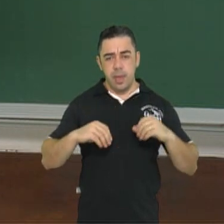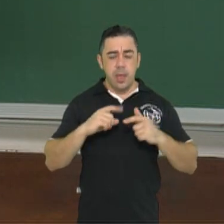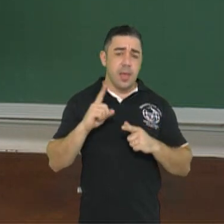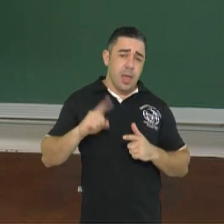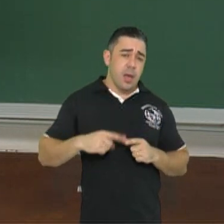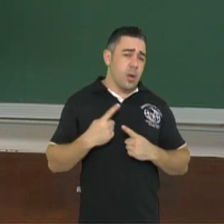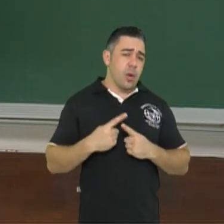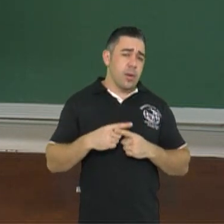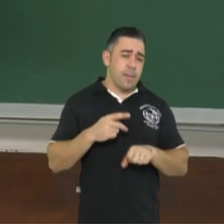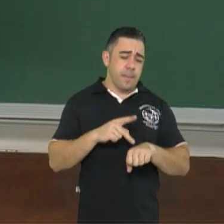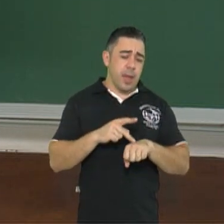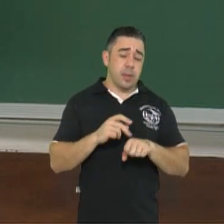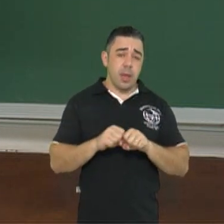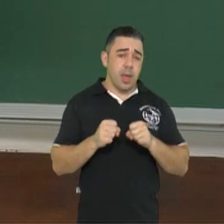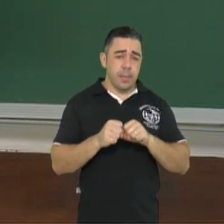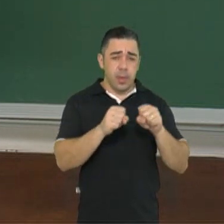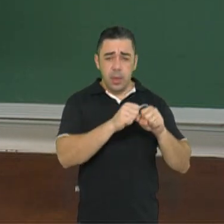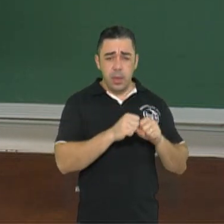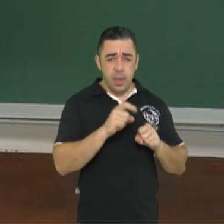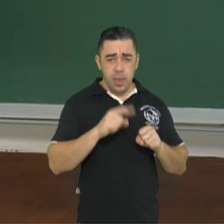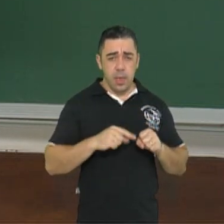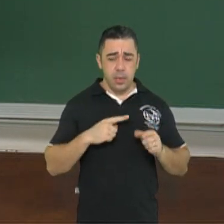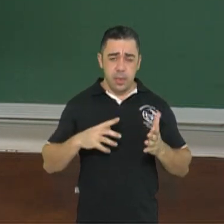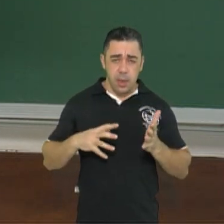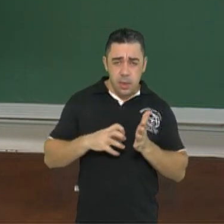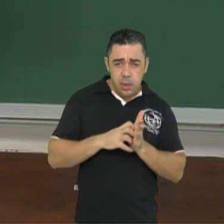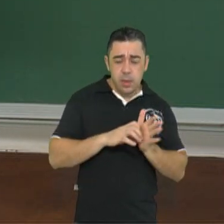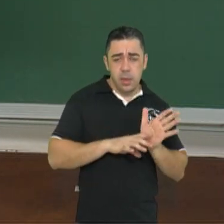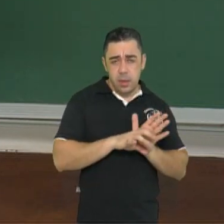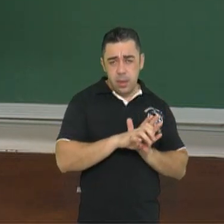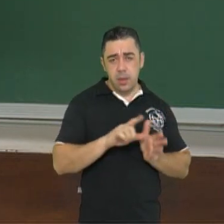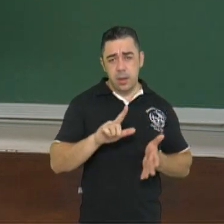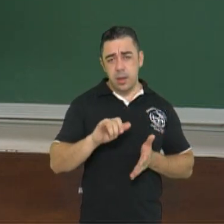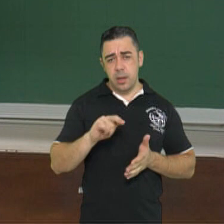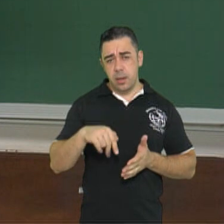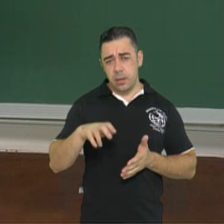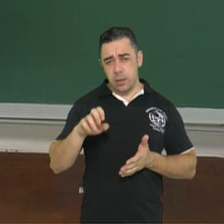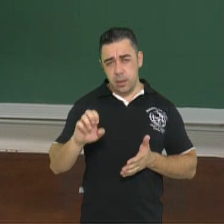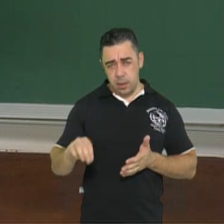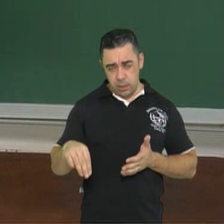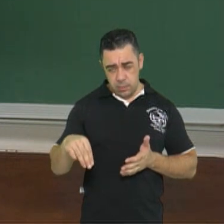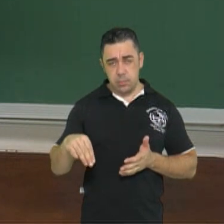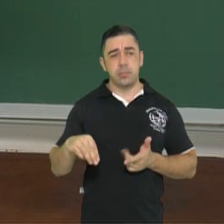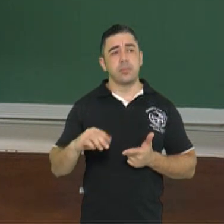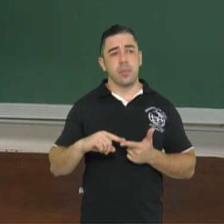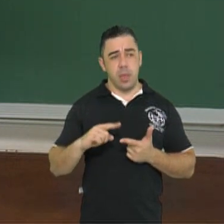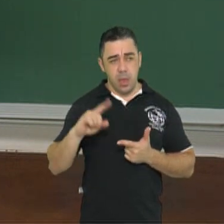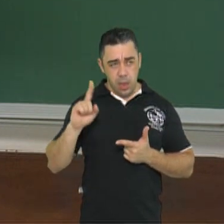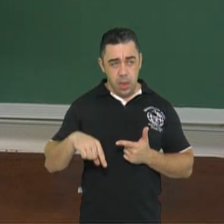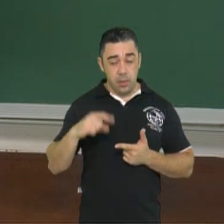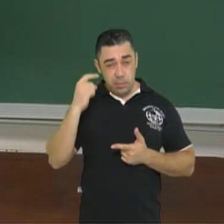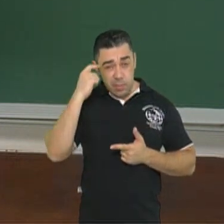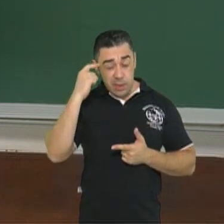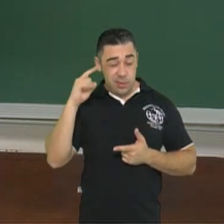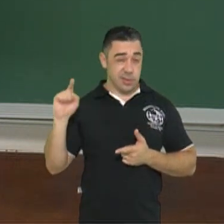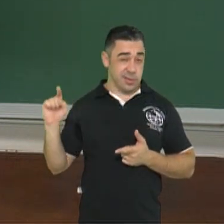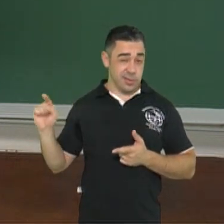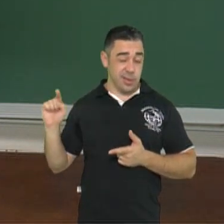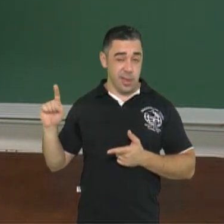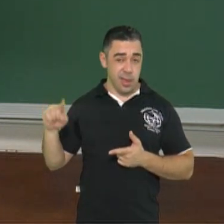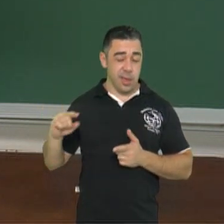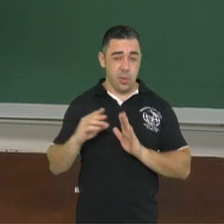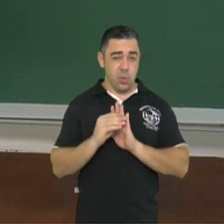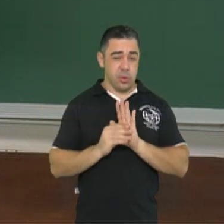seres vivos, né, que conseguem se fixar nela, por exemplo, os líquens, que está mostrando aqui para vocês. Então, isso, se a gente pensar em